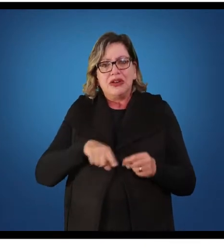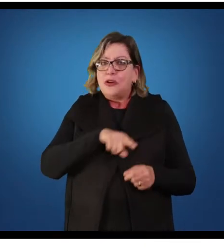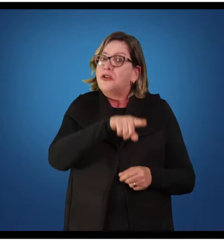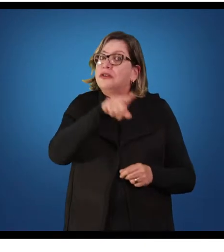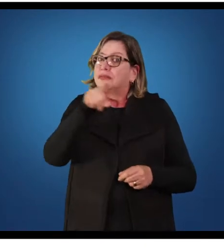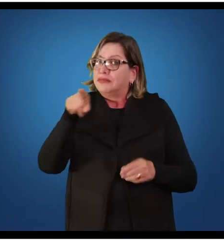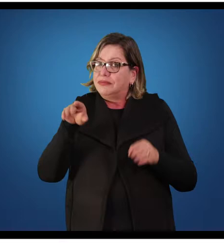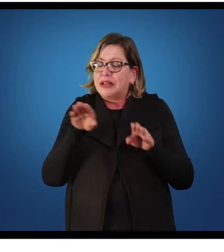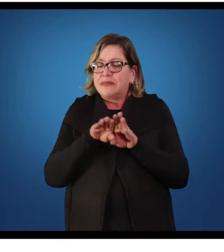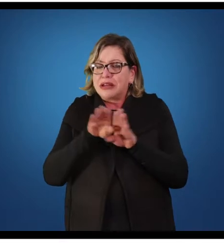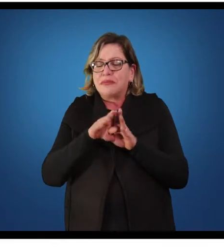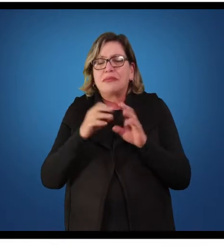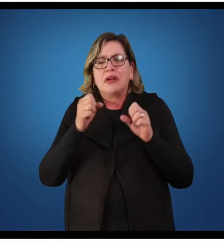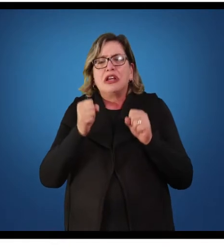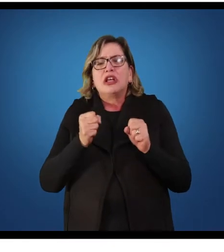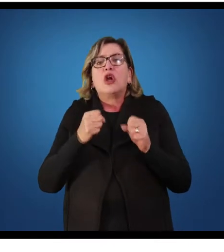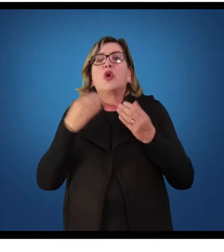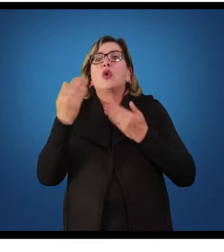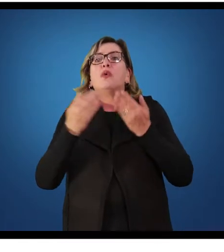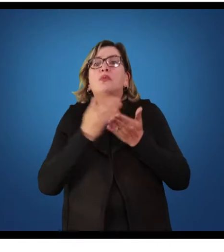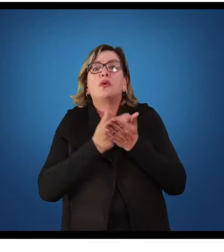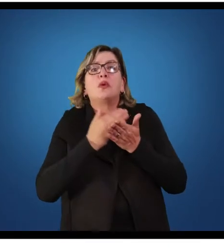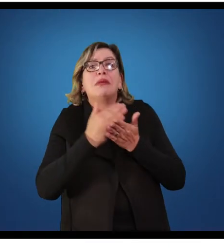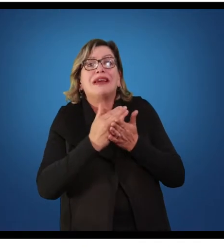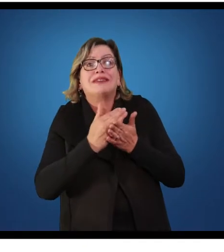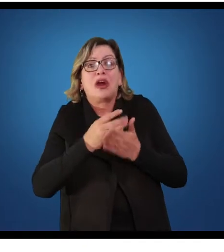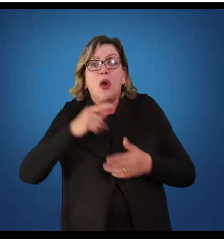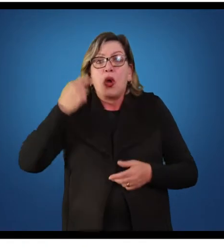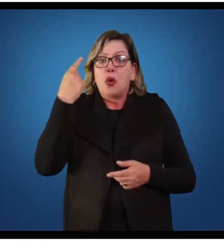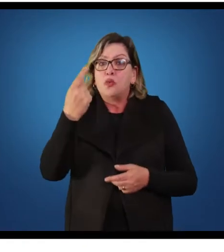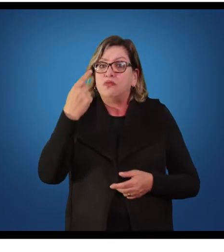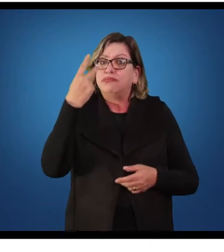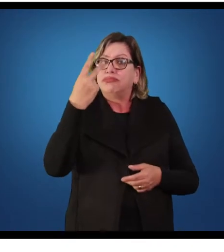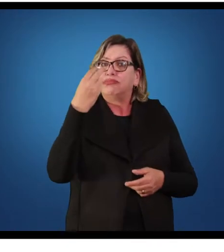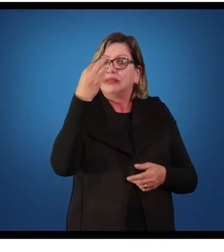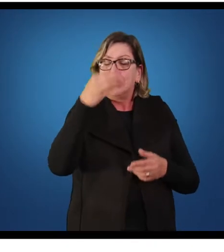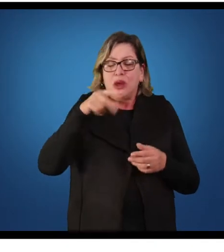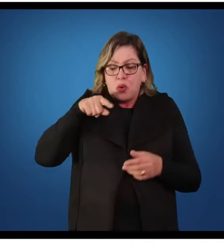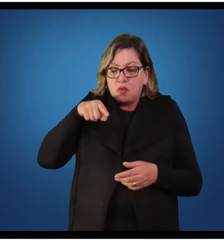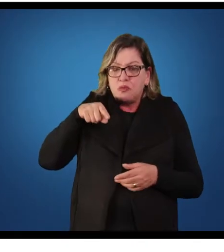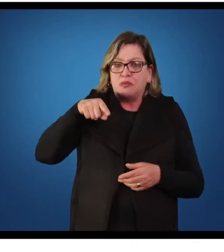irão. Professor, onde eu começo a fazer a progressão? Certo?